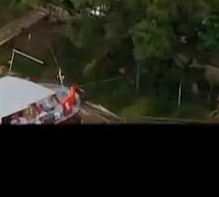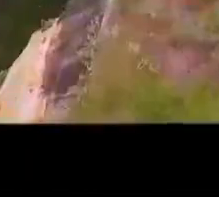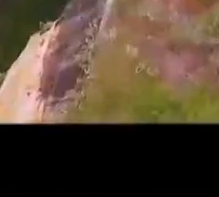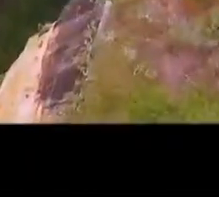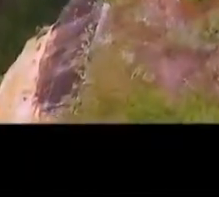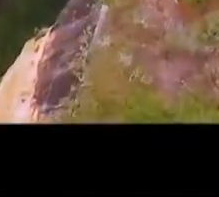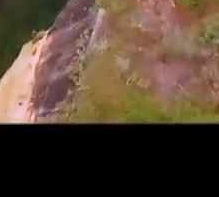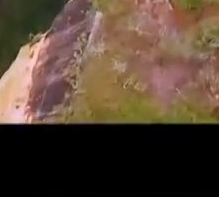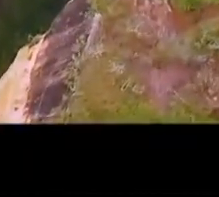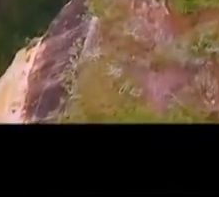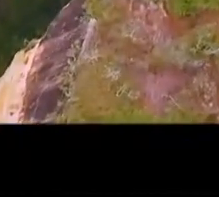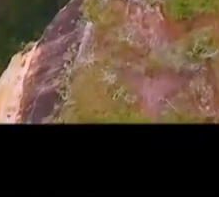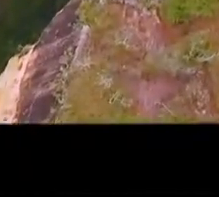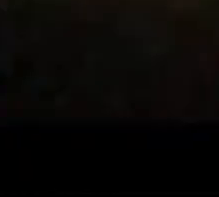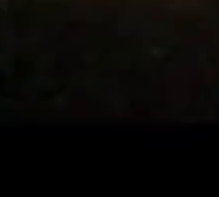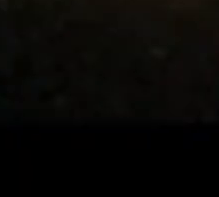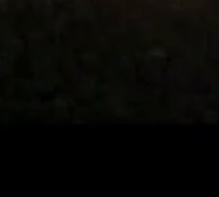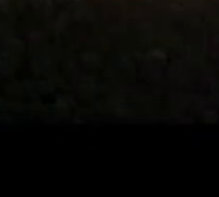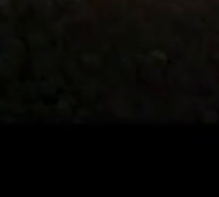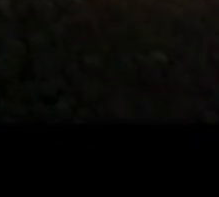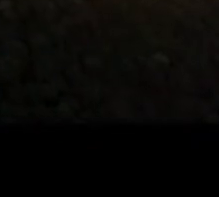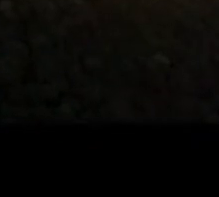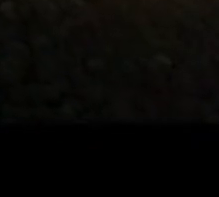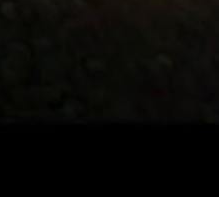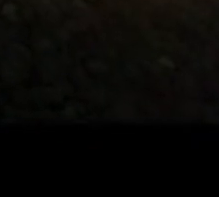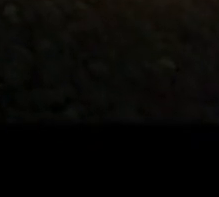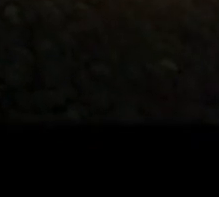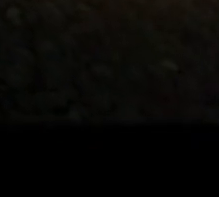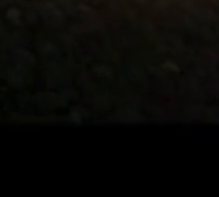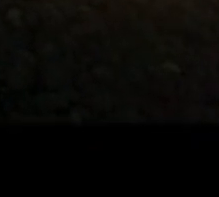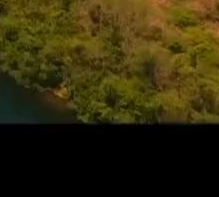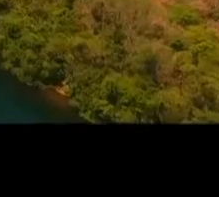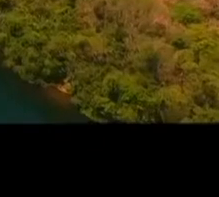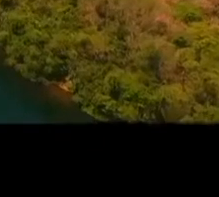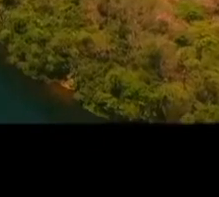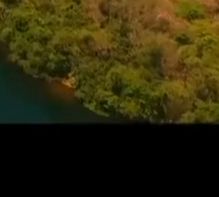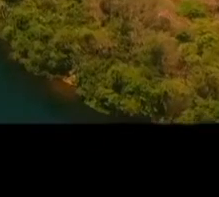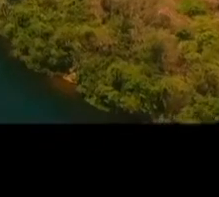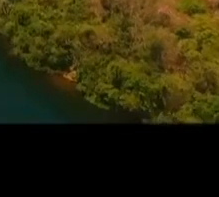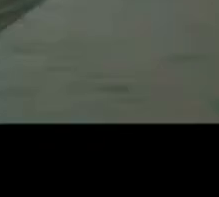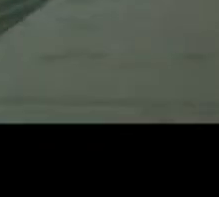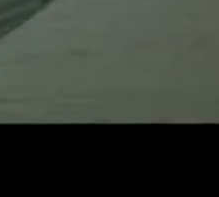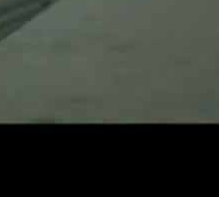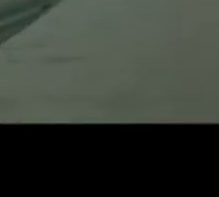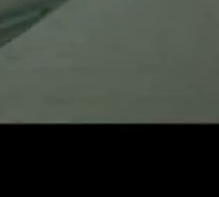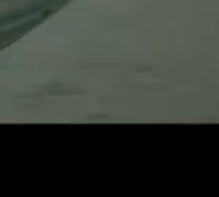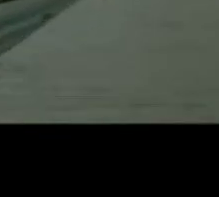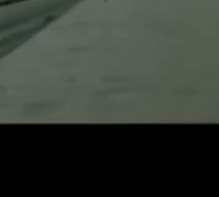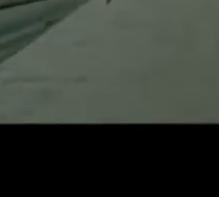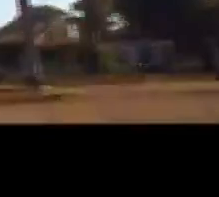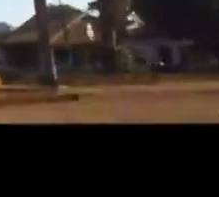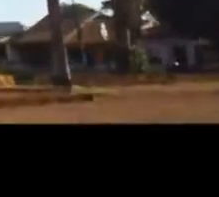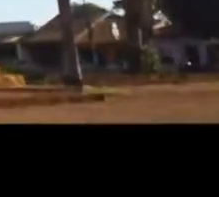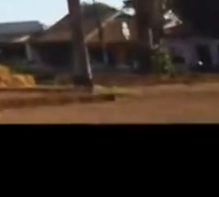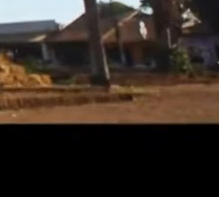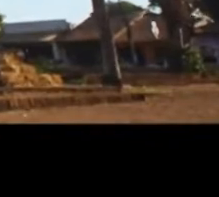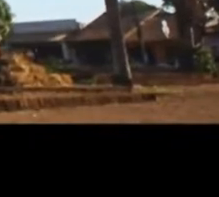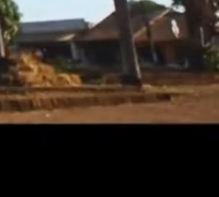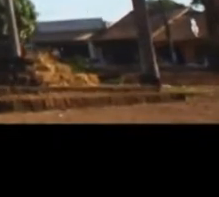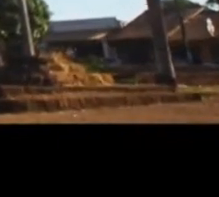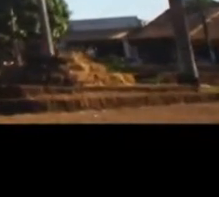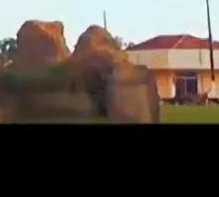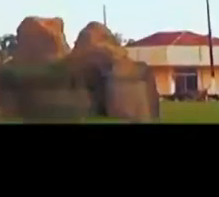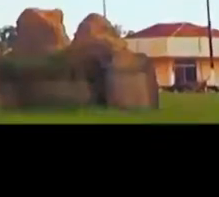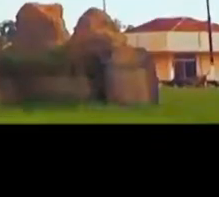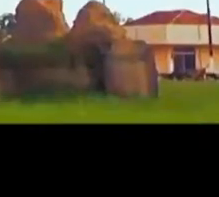natal. Terra loira do sol, linda terra, aquela do teu céu todo